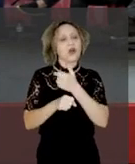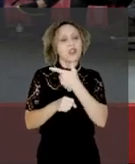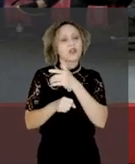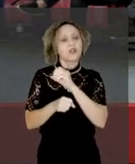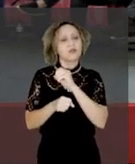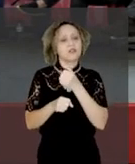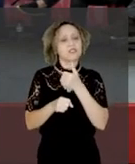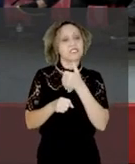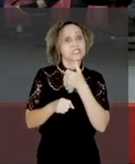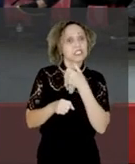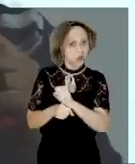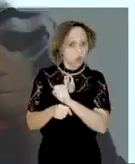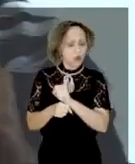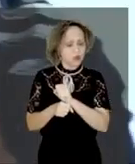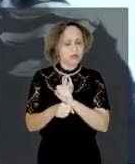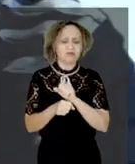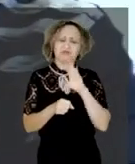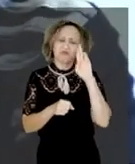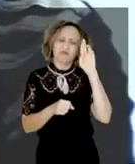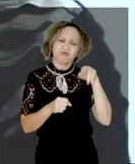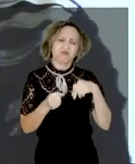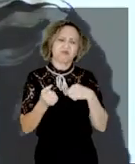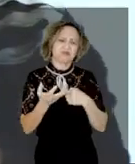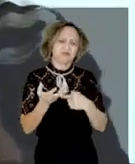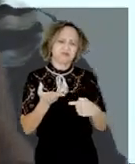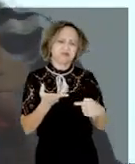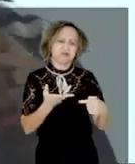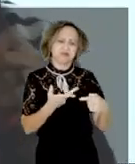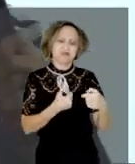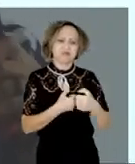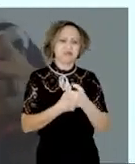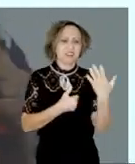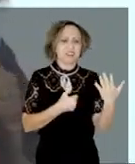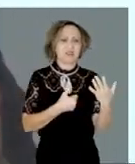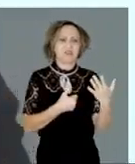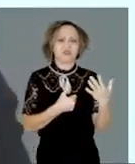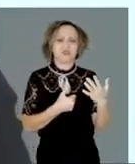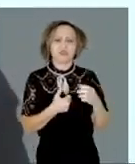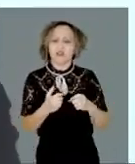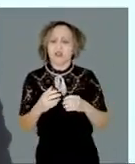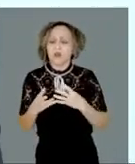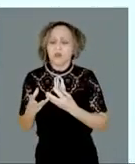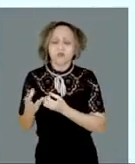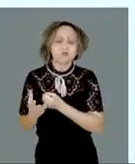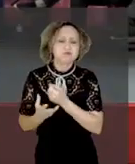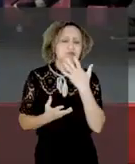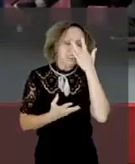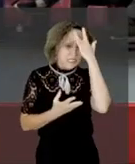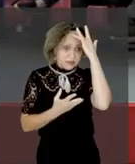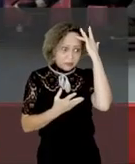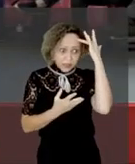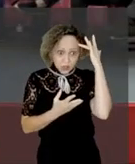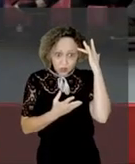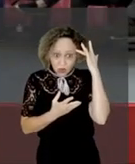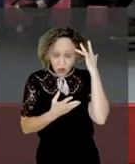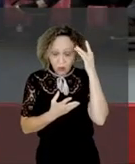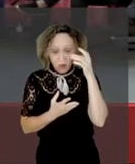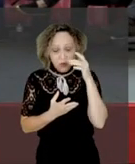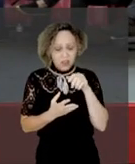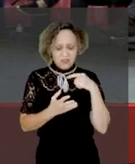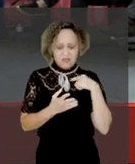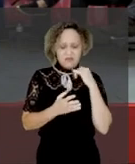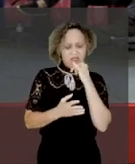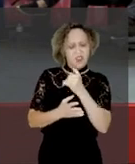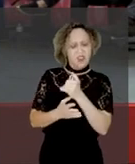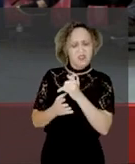e posso, com fé, esperança e trabalho de base, fazer uma aposta com vocês aqui hoje. Os